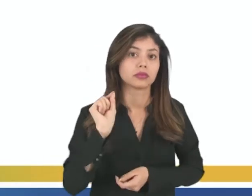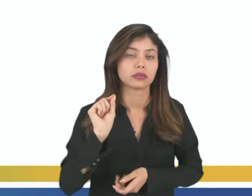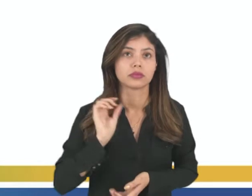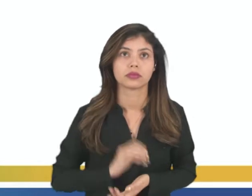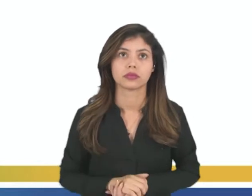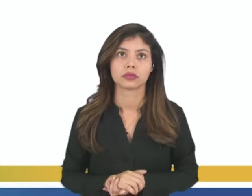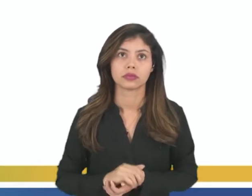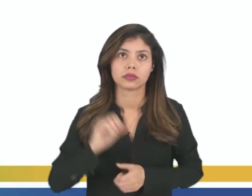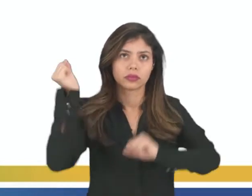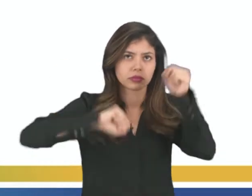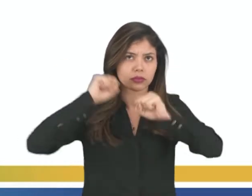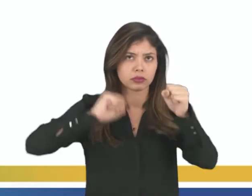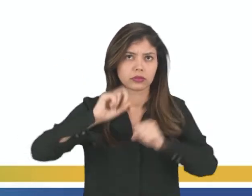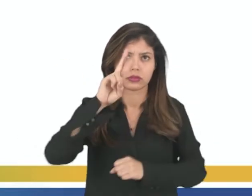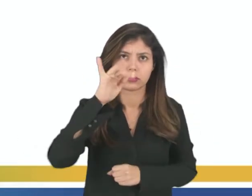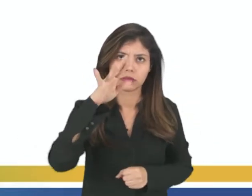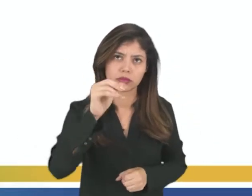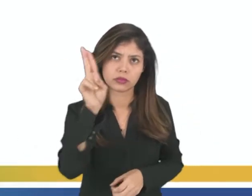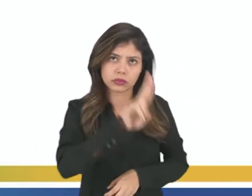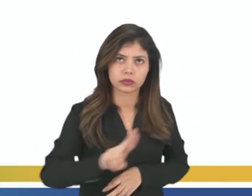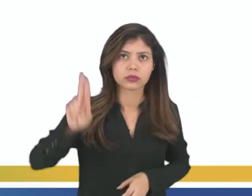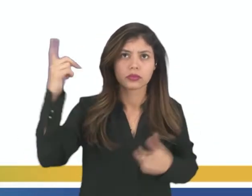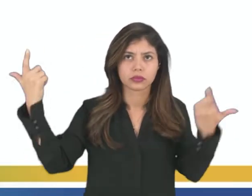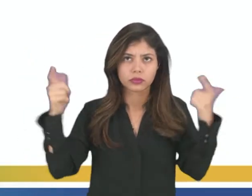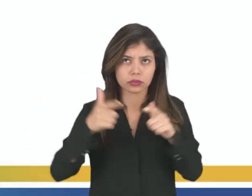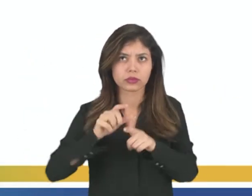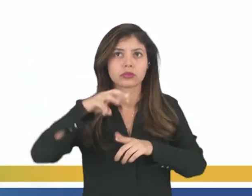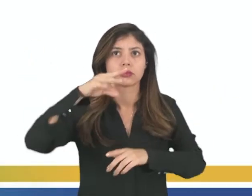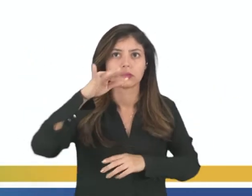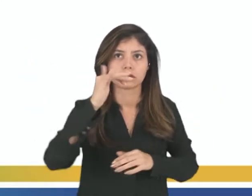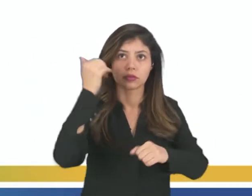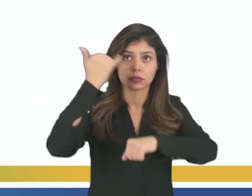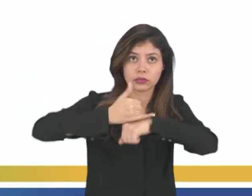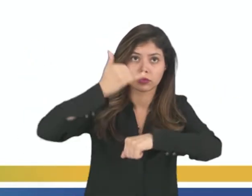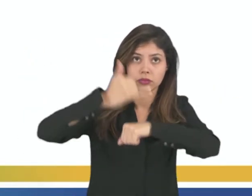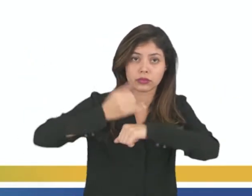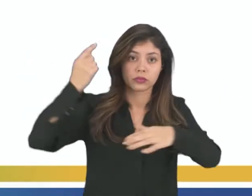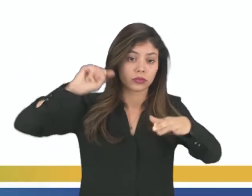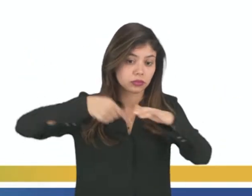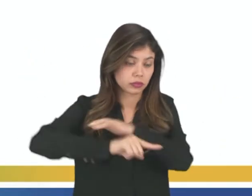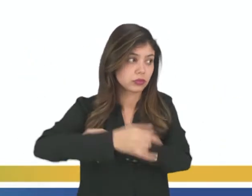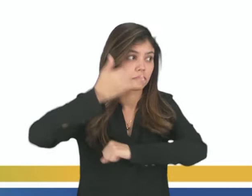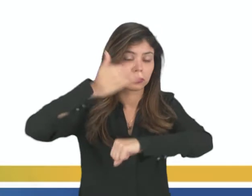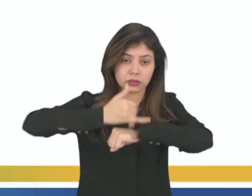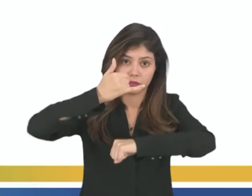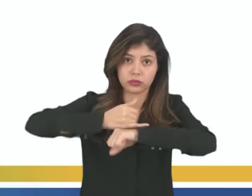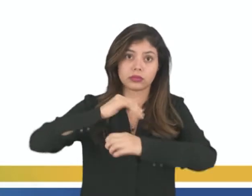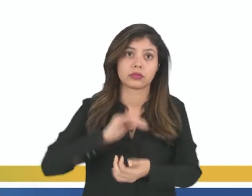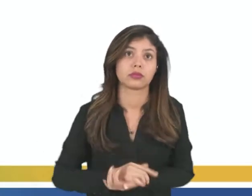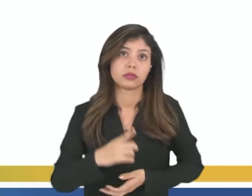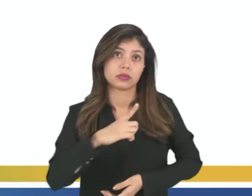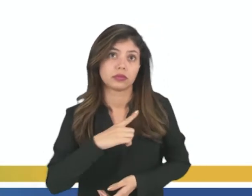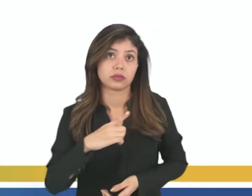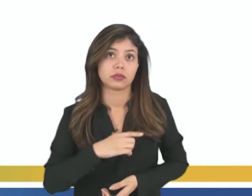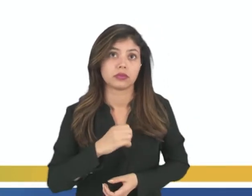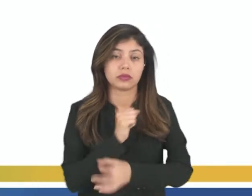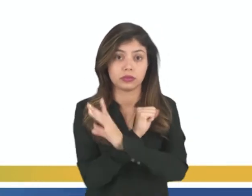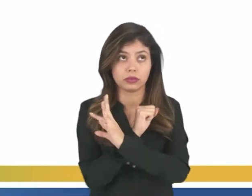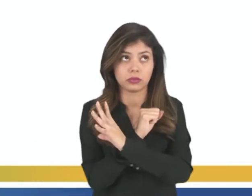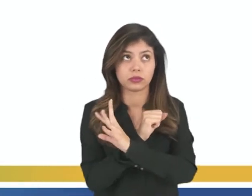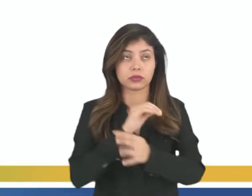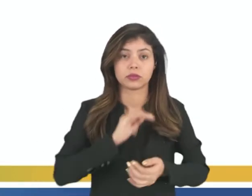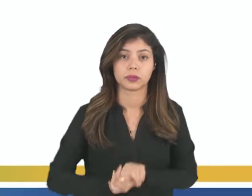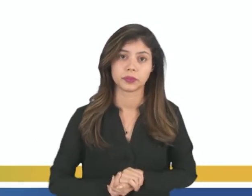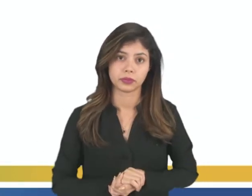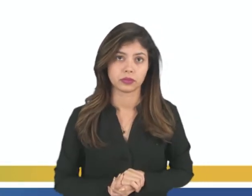a indústria siderúrgica utiliza-se da redução de minério de ferro para obter o ferro fundido, que é empregado na obtenção de aço. A reação